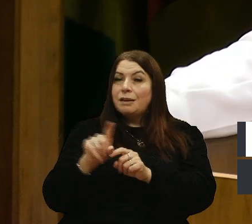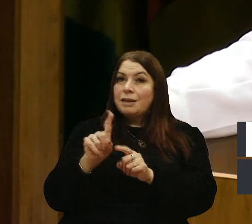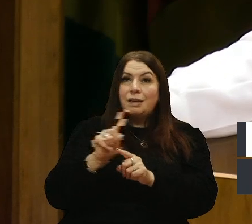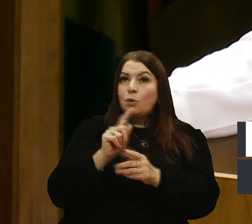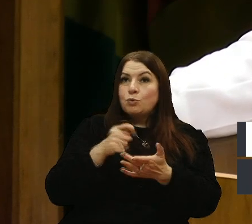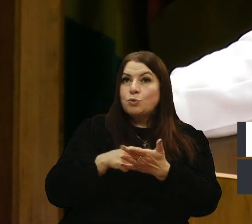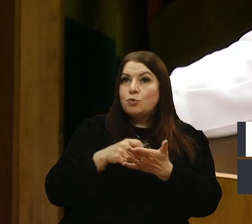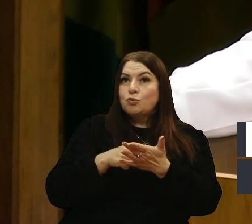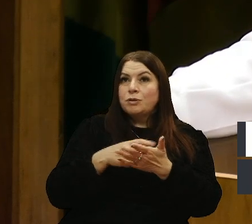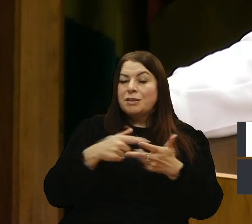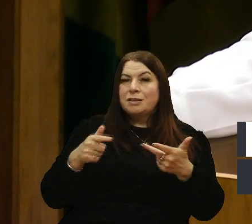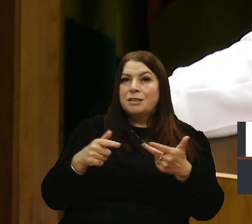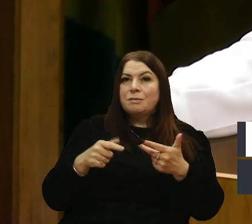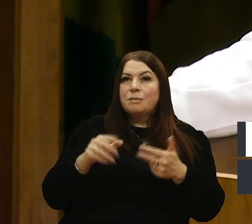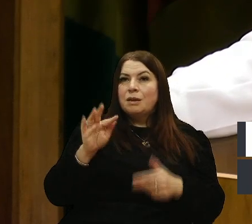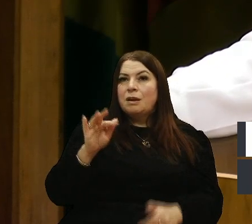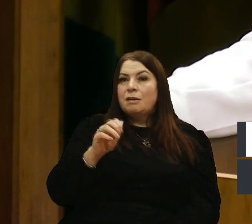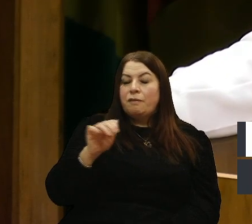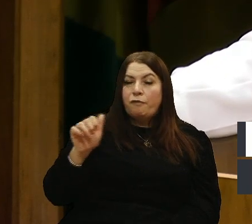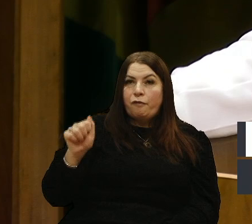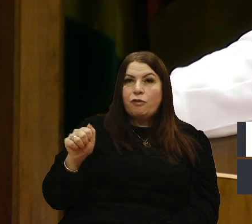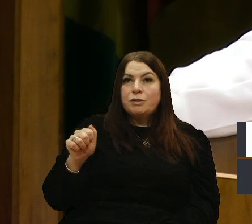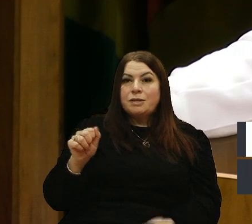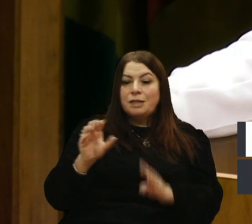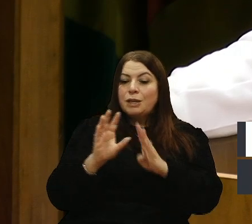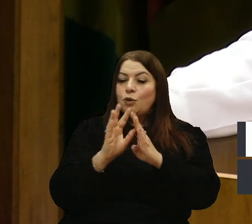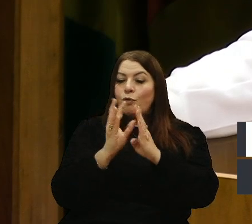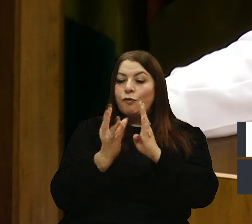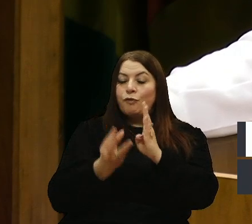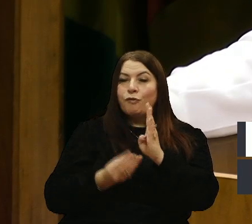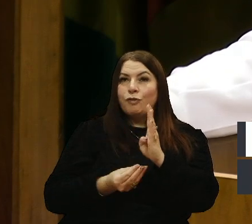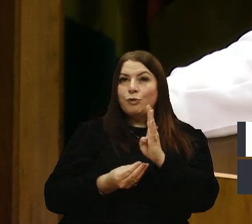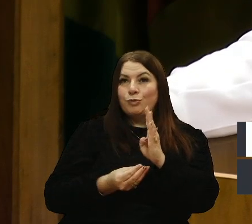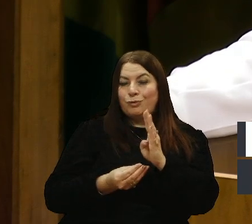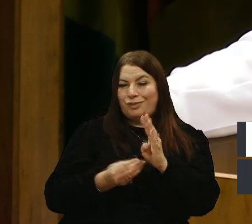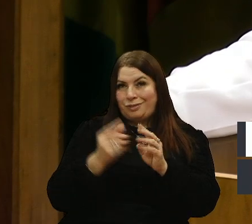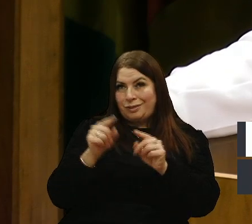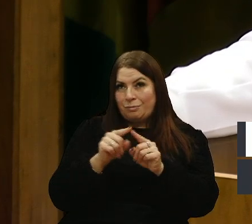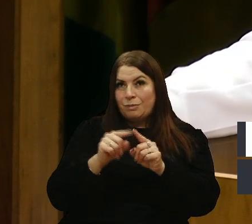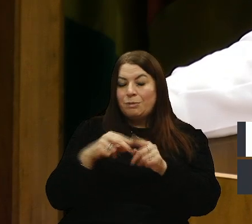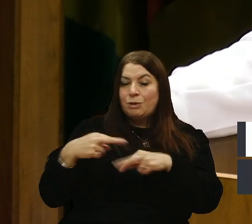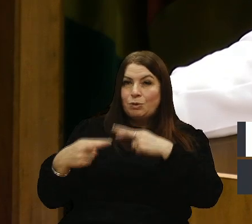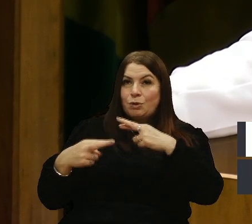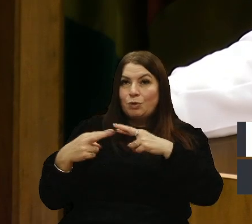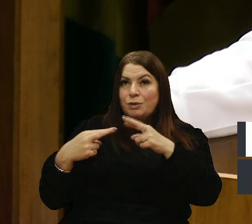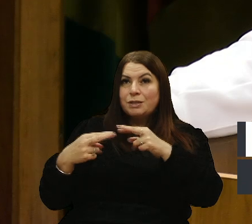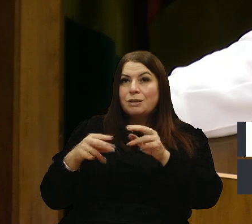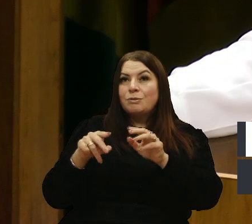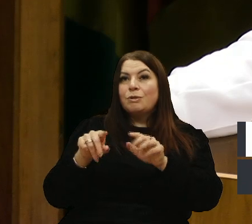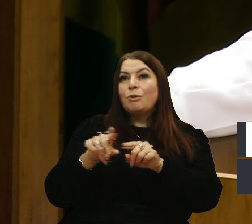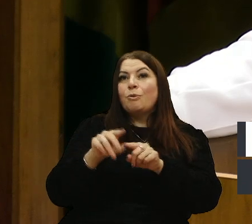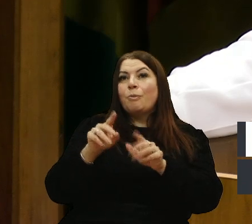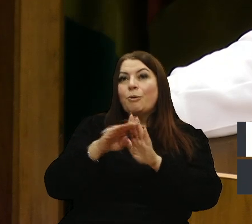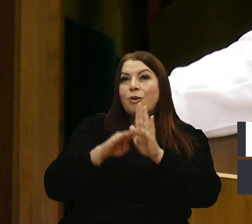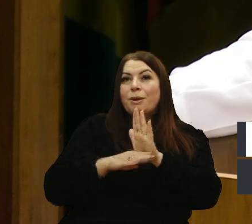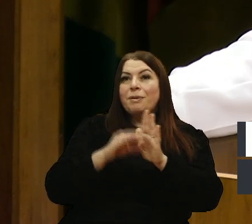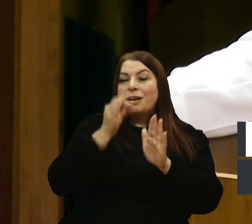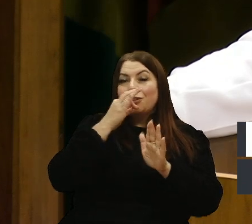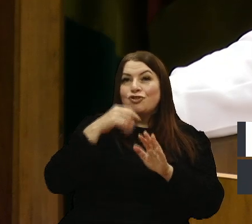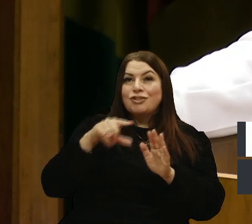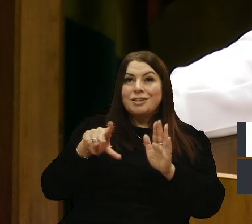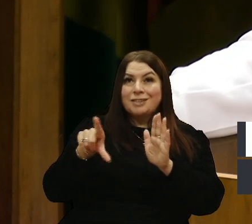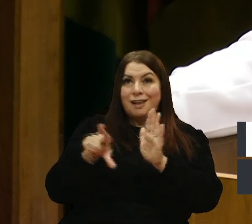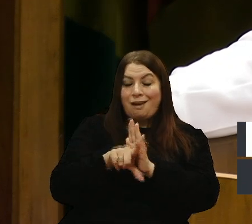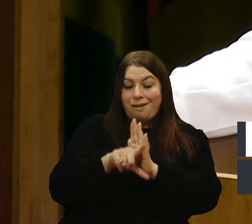exigir a questão da fossa e do filtro, para aquelas regularizações através do programa Caxias Legal. Porque tinha